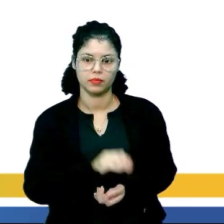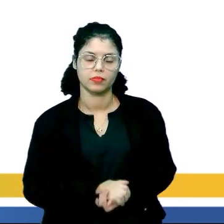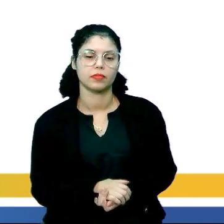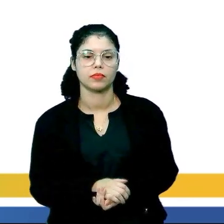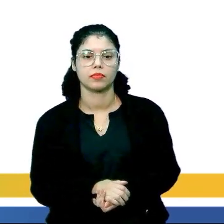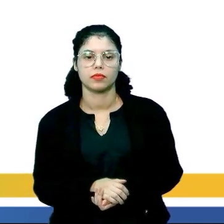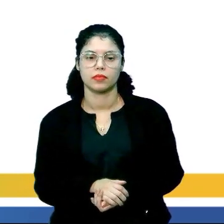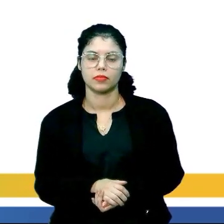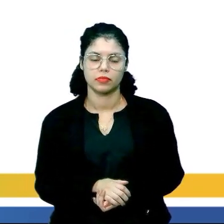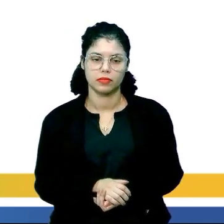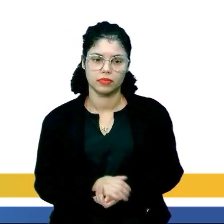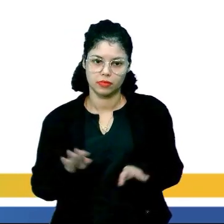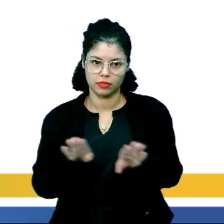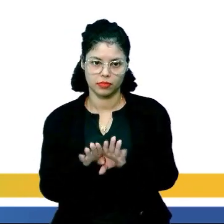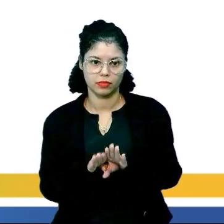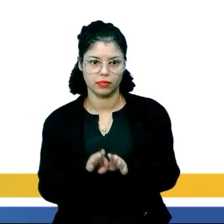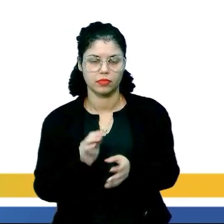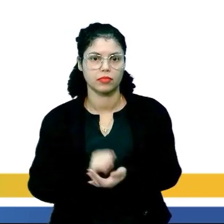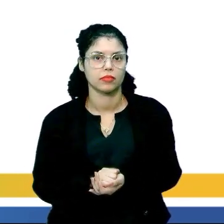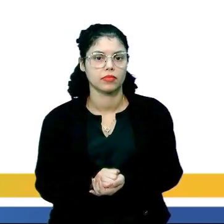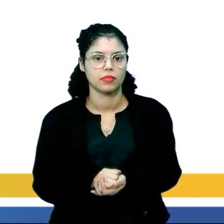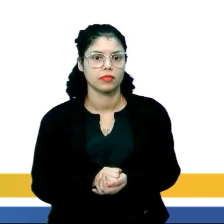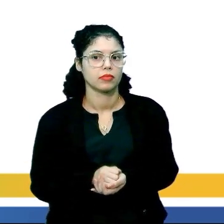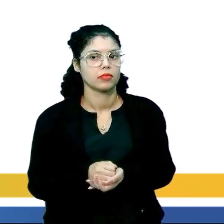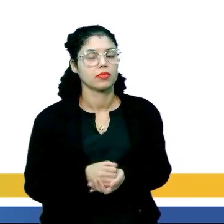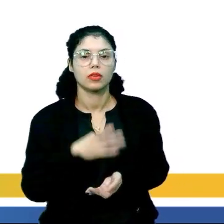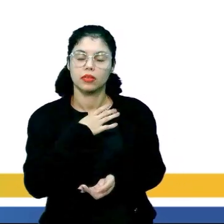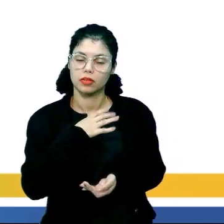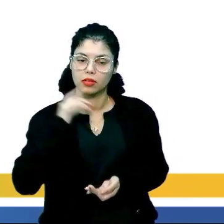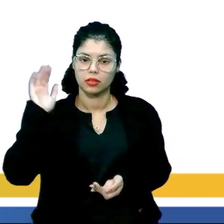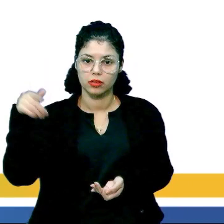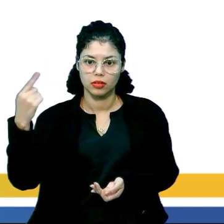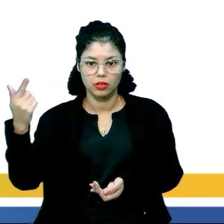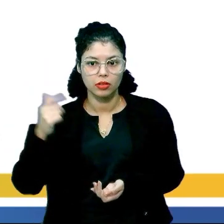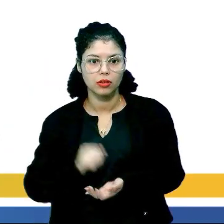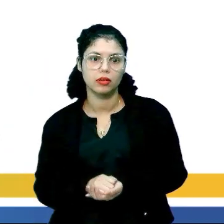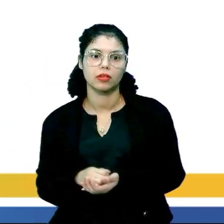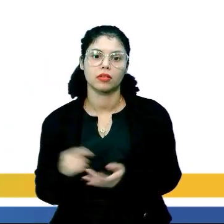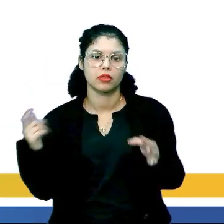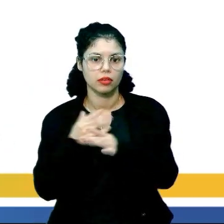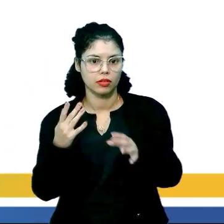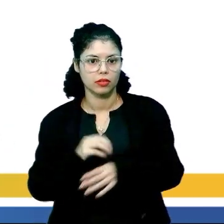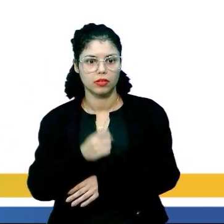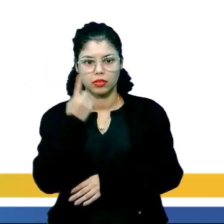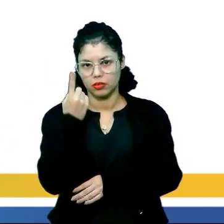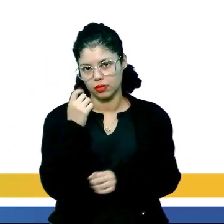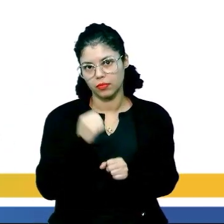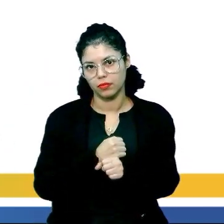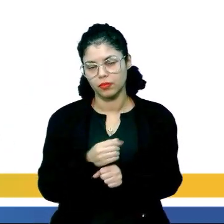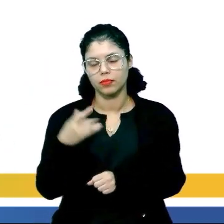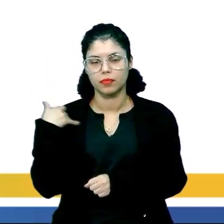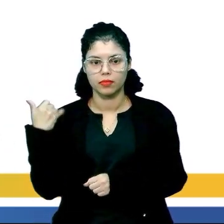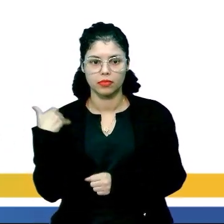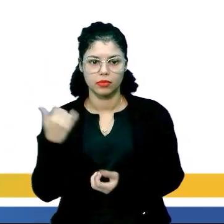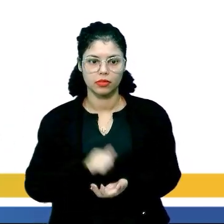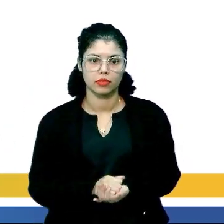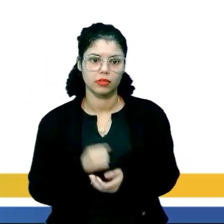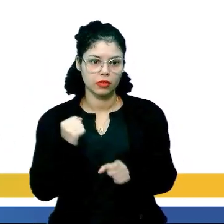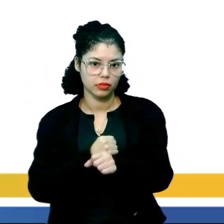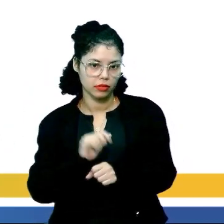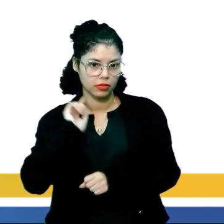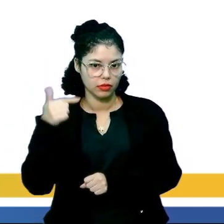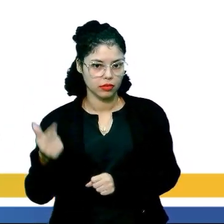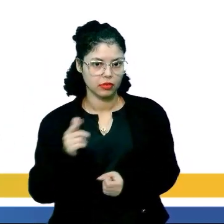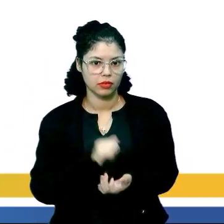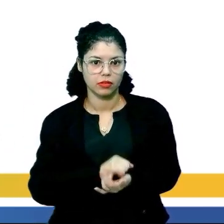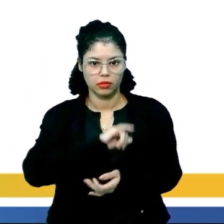1960. Eu nasci em 59, portanto, quando a cidade foi inaugurada lá no Planalto Central, eu estava com 1 ano de idade. Bom, no ano